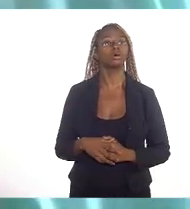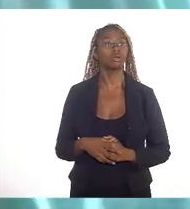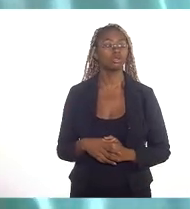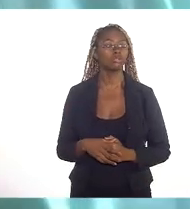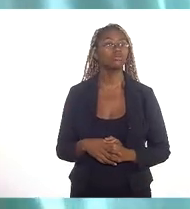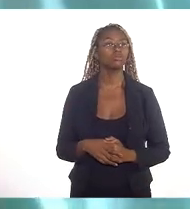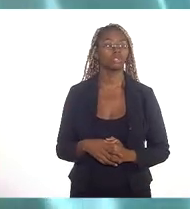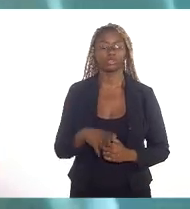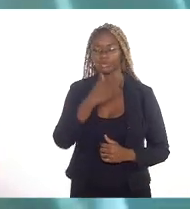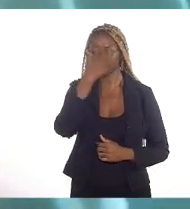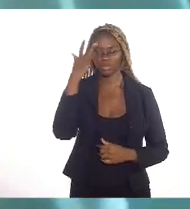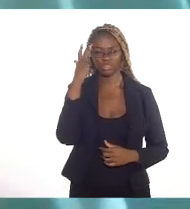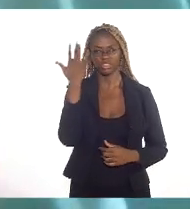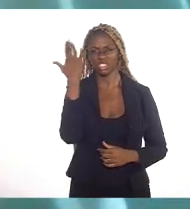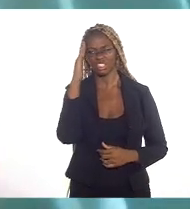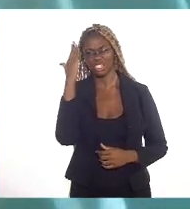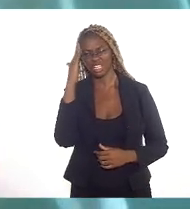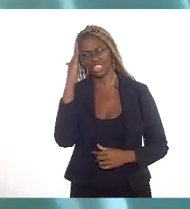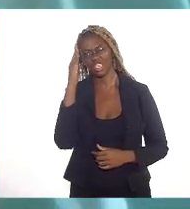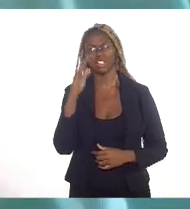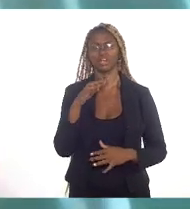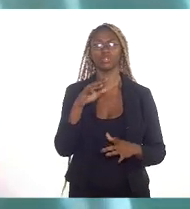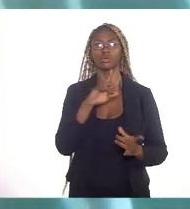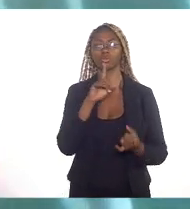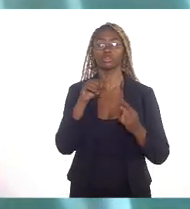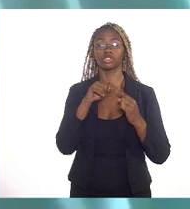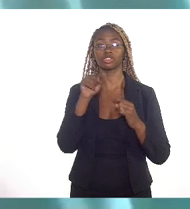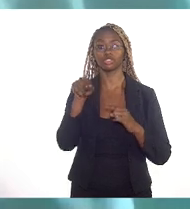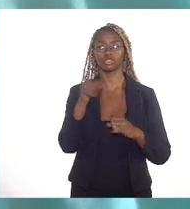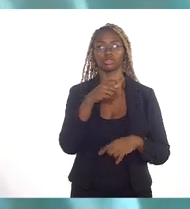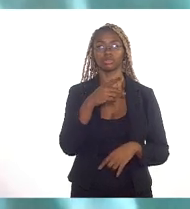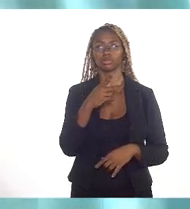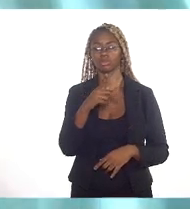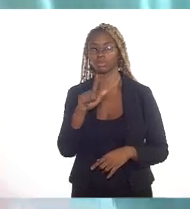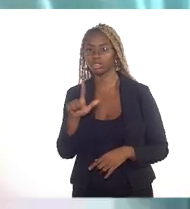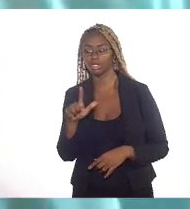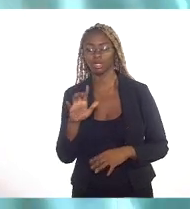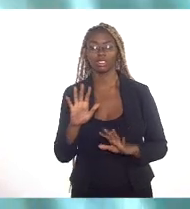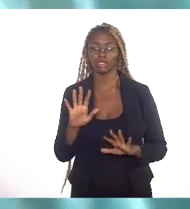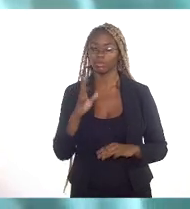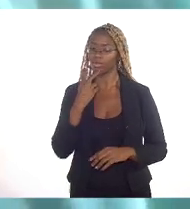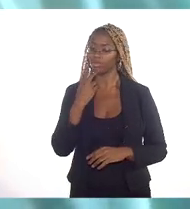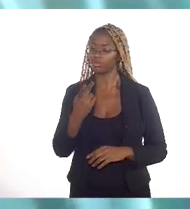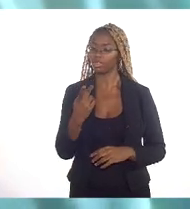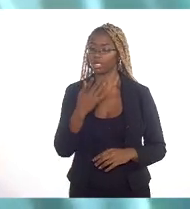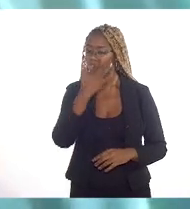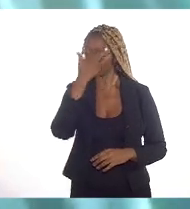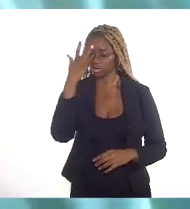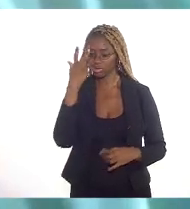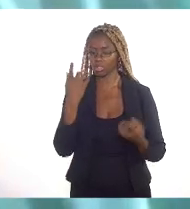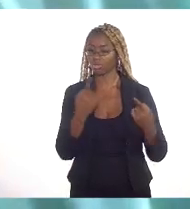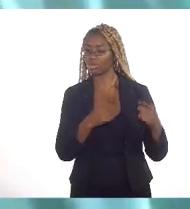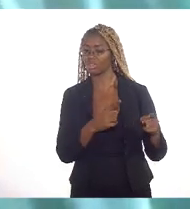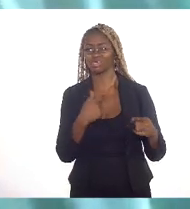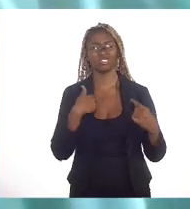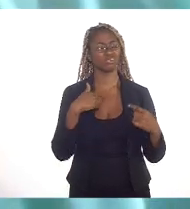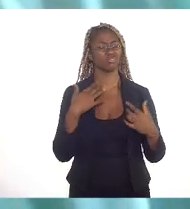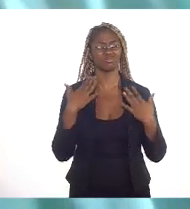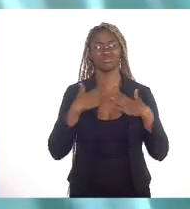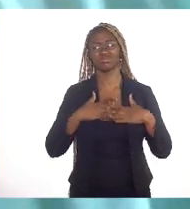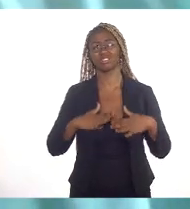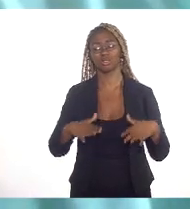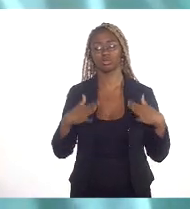Pacheco, as considerações do Valdec, do Rubens Bontempo. E eu quero dizer que as pessoas que votarem contra fiquem tranquilas,